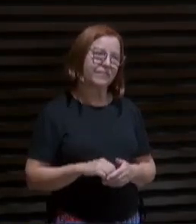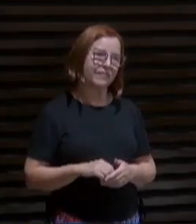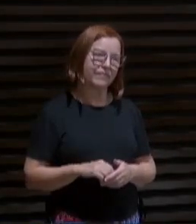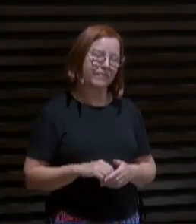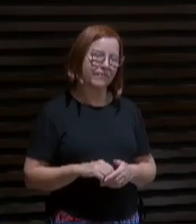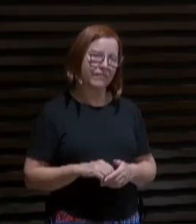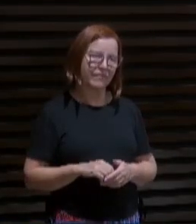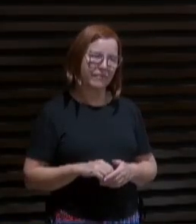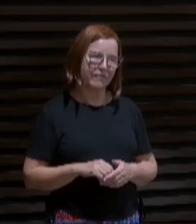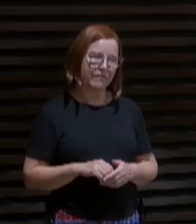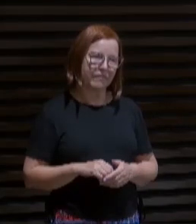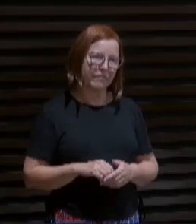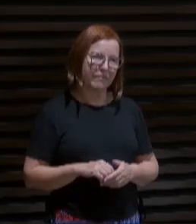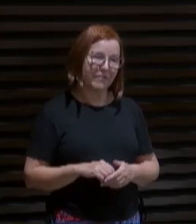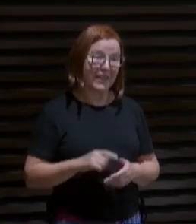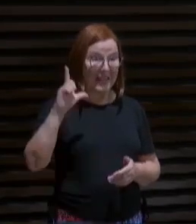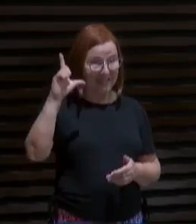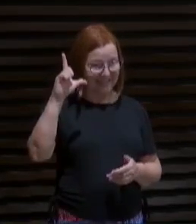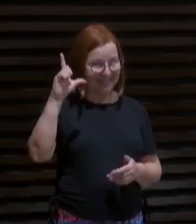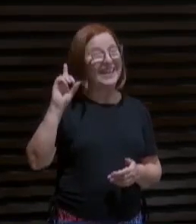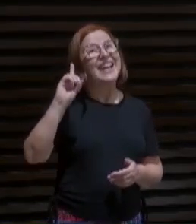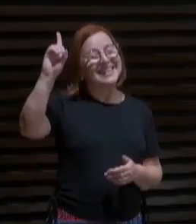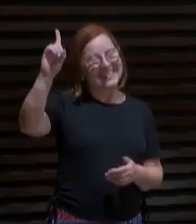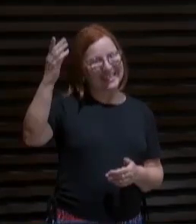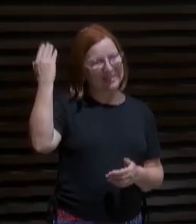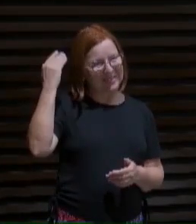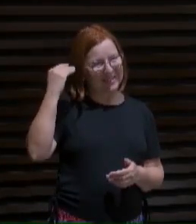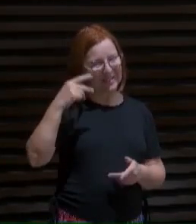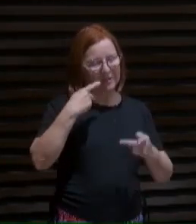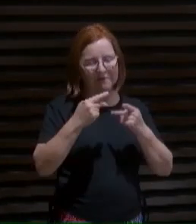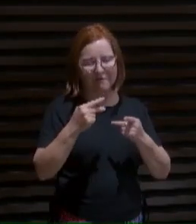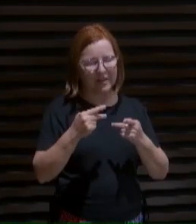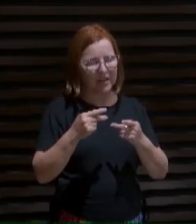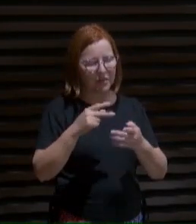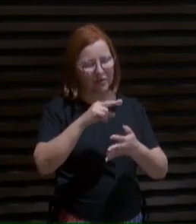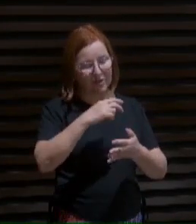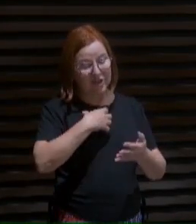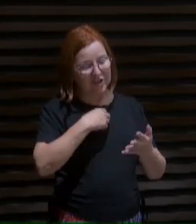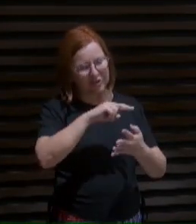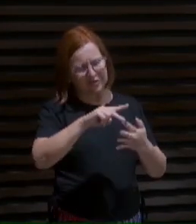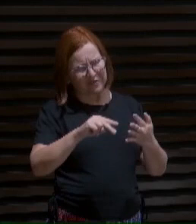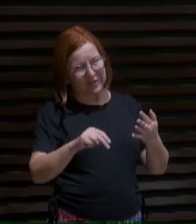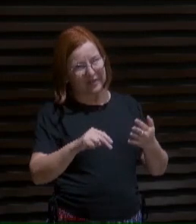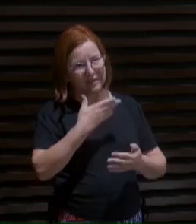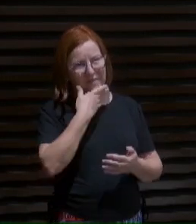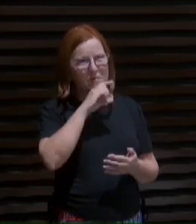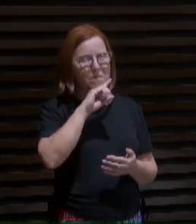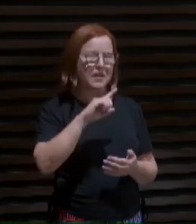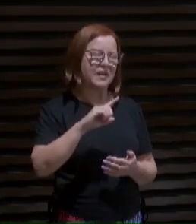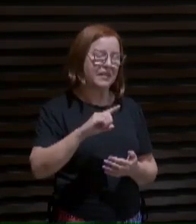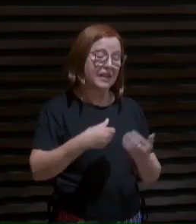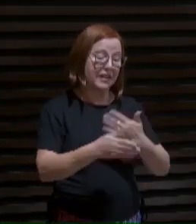e 2. Havendo Deus outrora falado muitas vezes e de muitas maneiras aos pais pelos